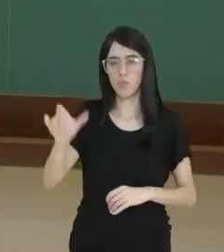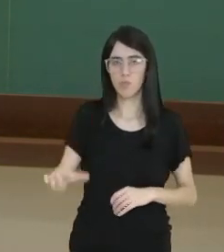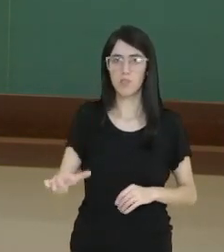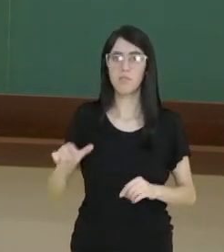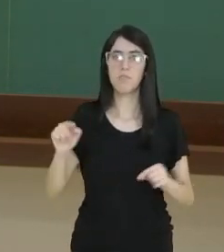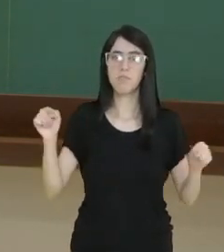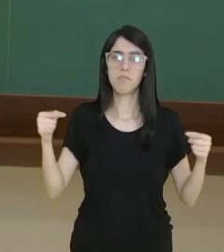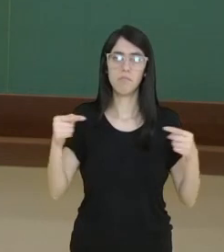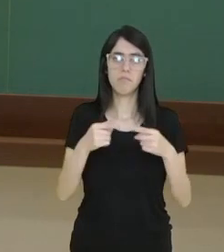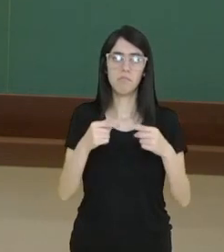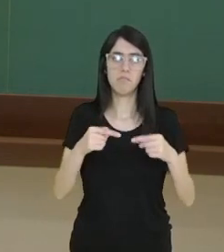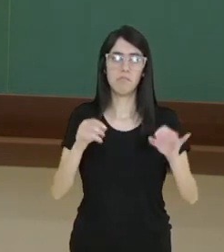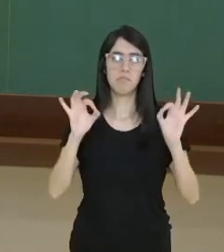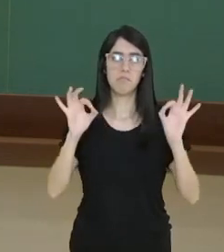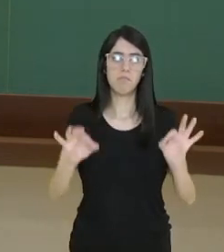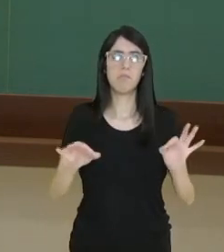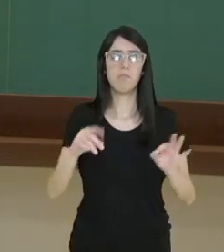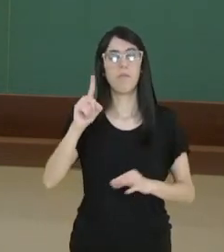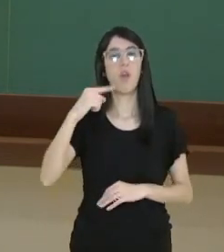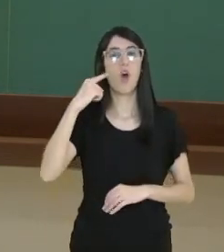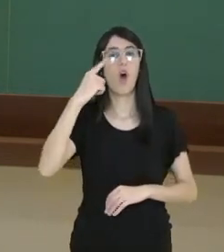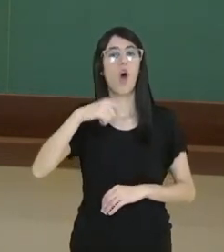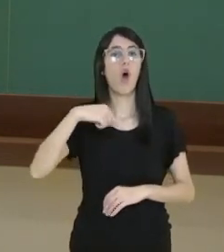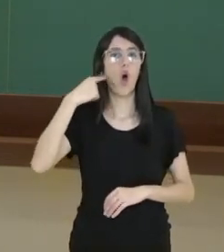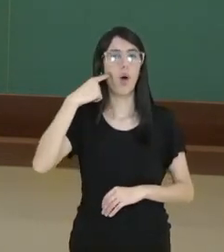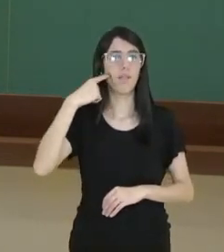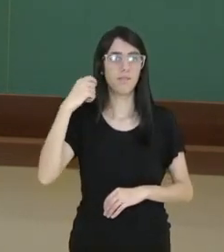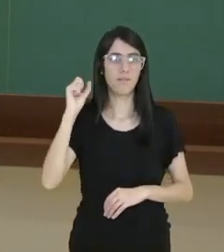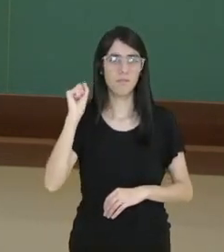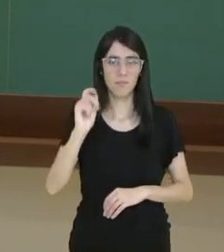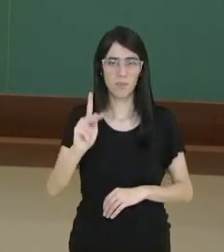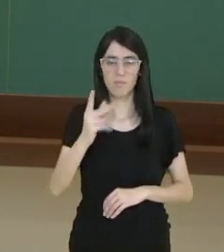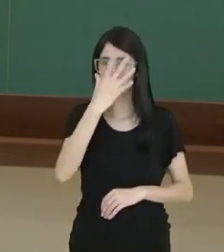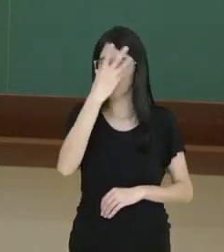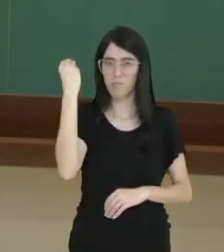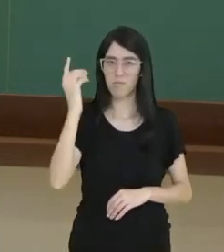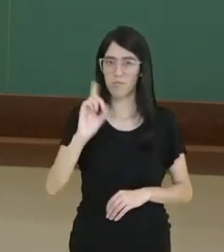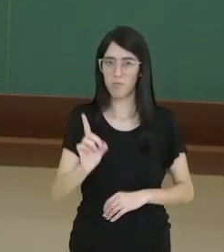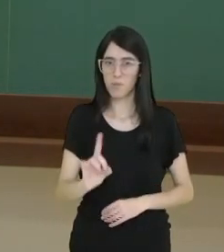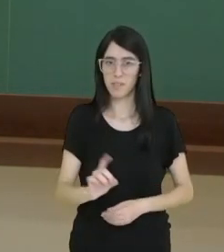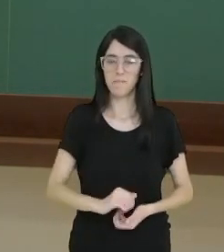aqui, que é as rodas, tá? Não esqueçam disso.